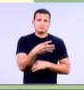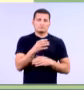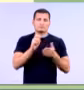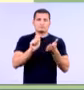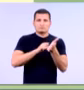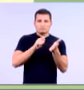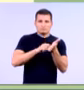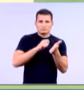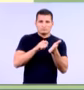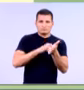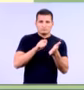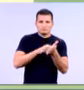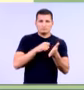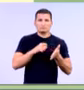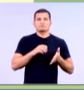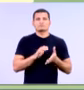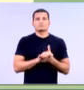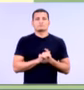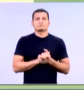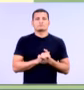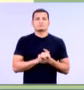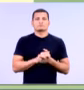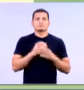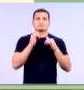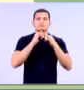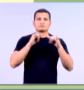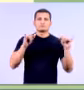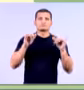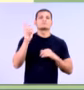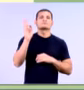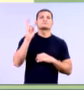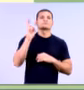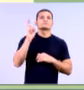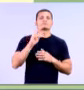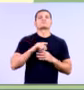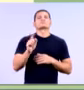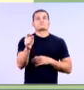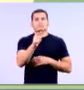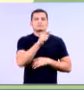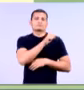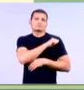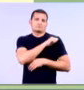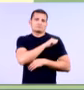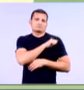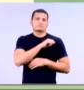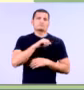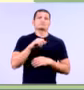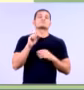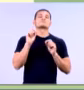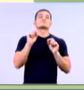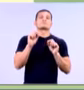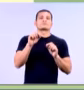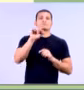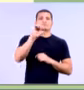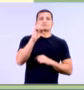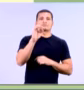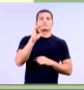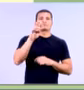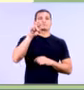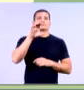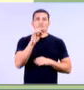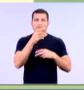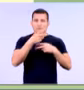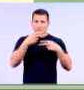ortografia oficial. Muito bem. Informamos quem? Os alunos sobre alguma coisa, né? Então, nós